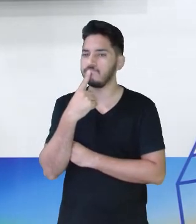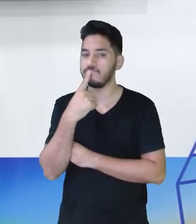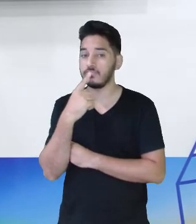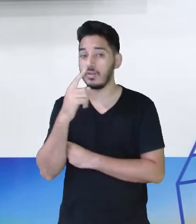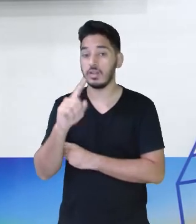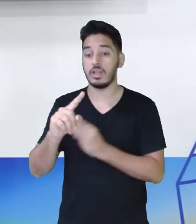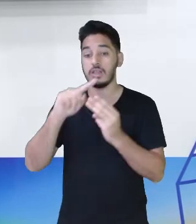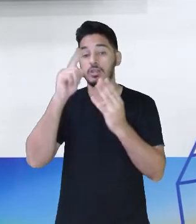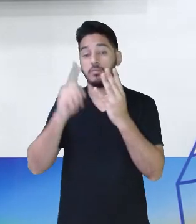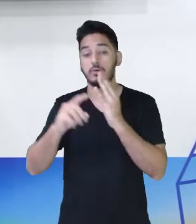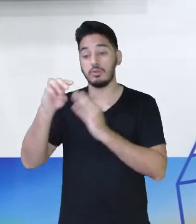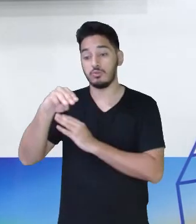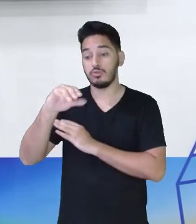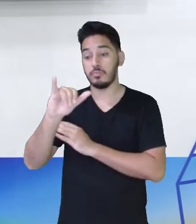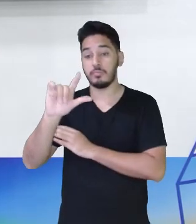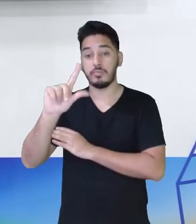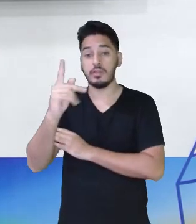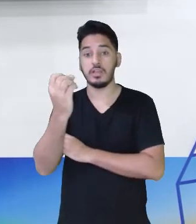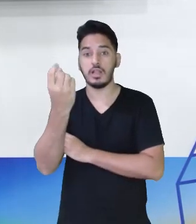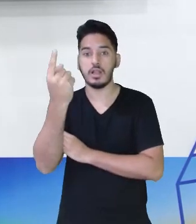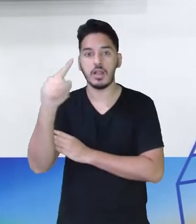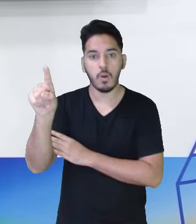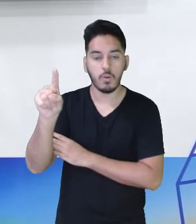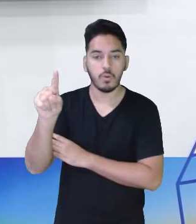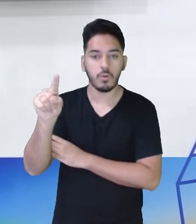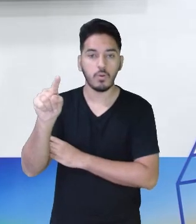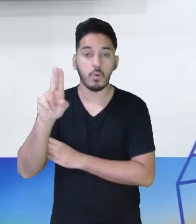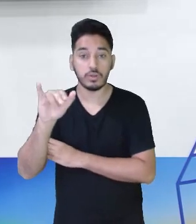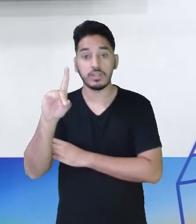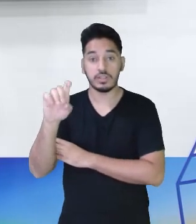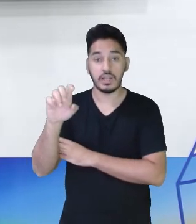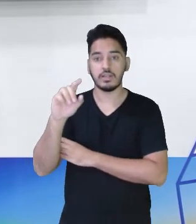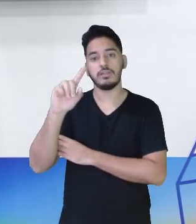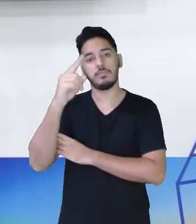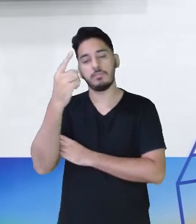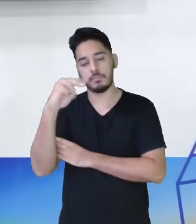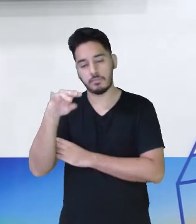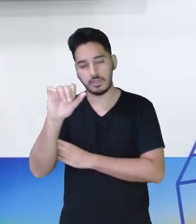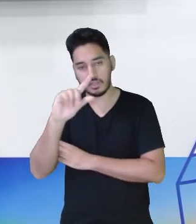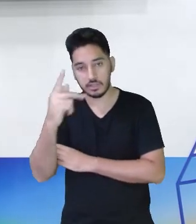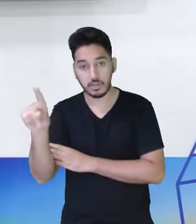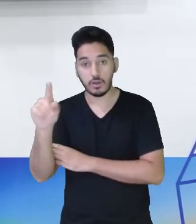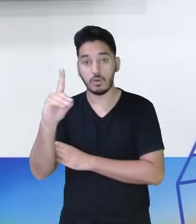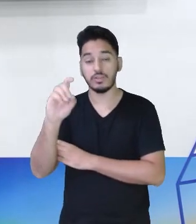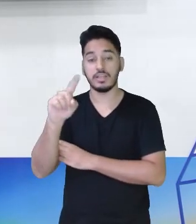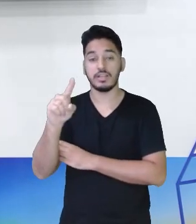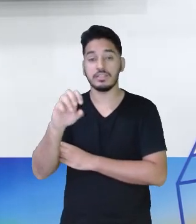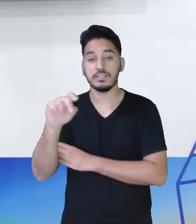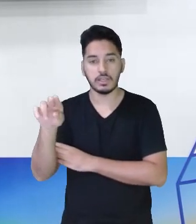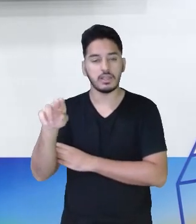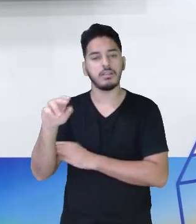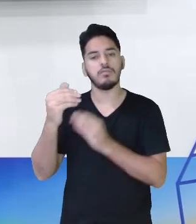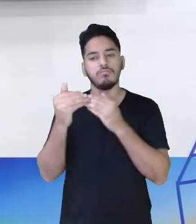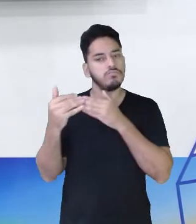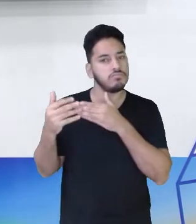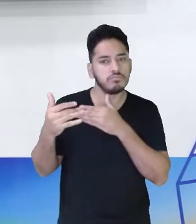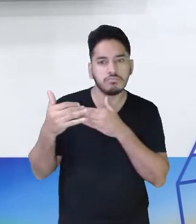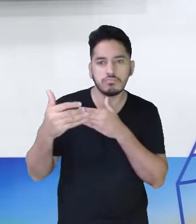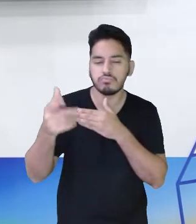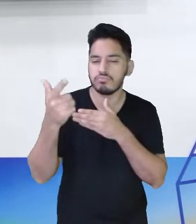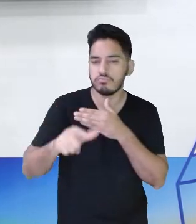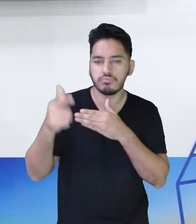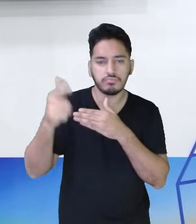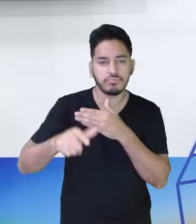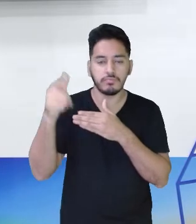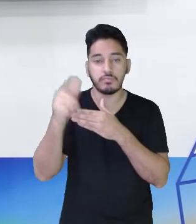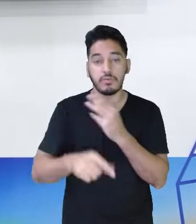Classe dos milhões. Unidade de milhão, dezena de milhão, centena de milhão. E por aí vai. A